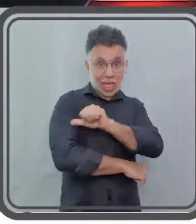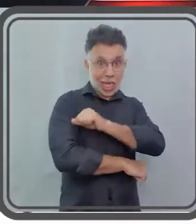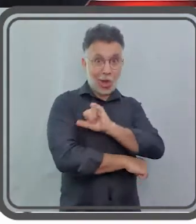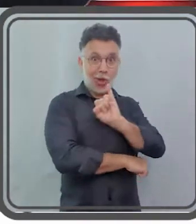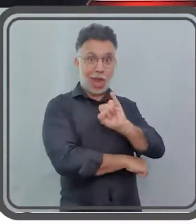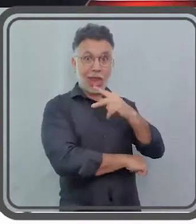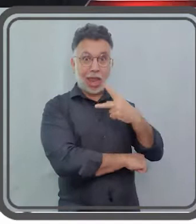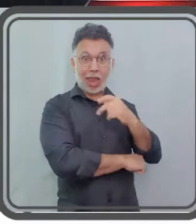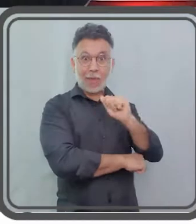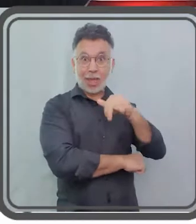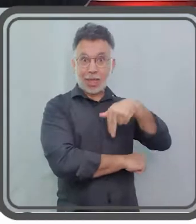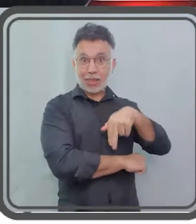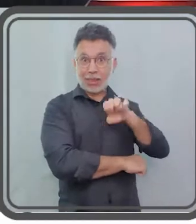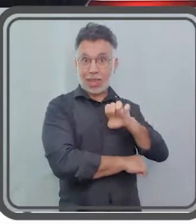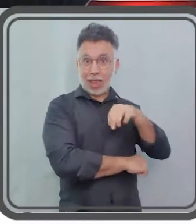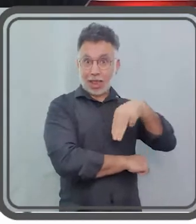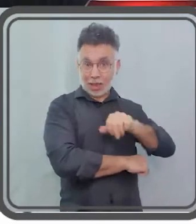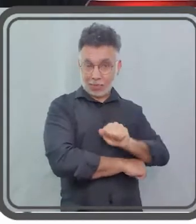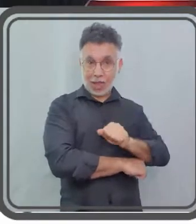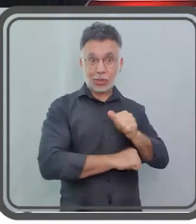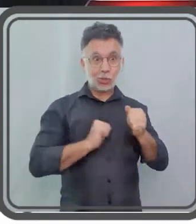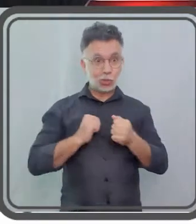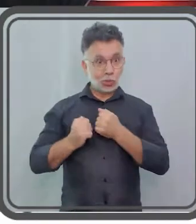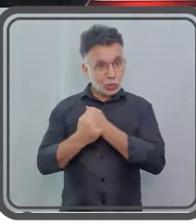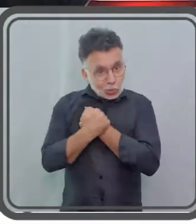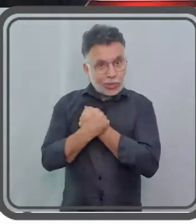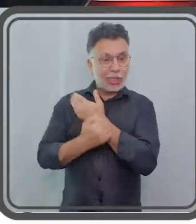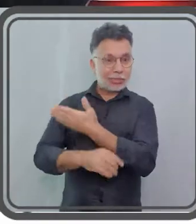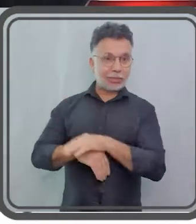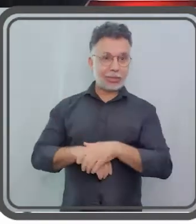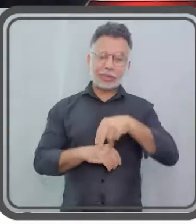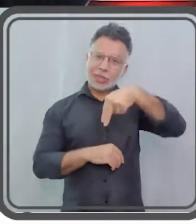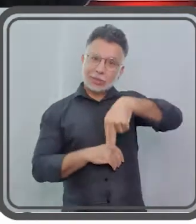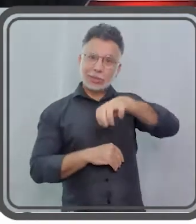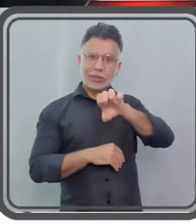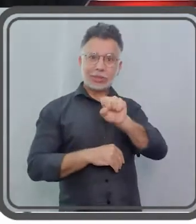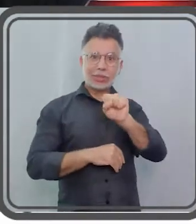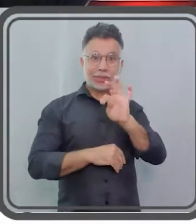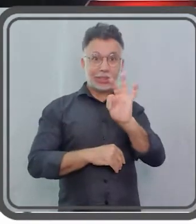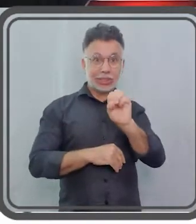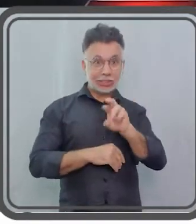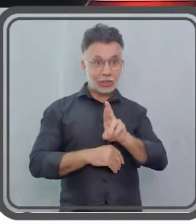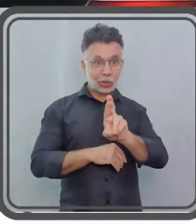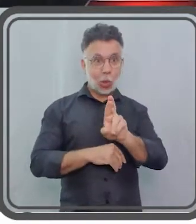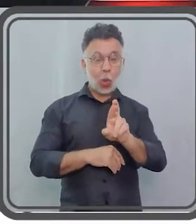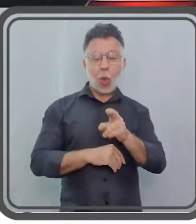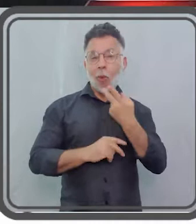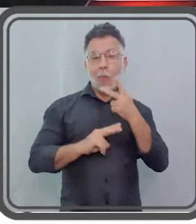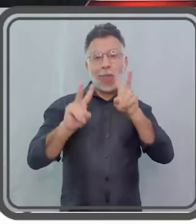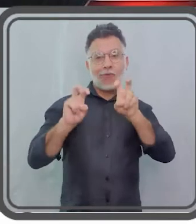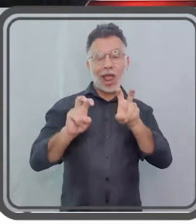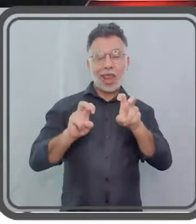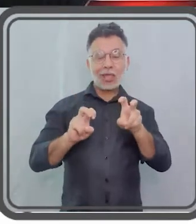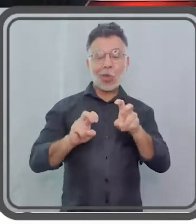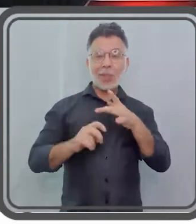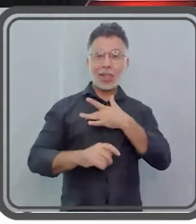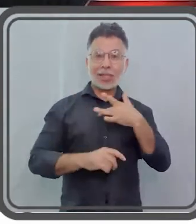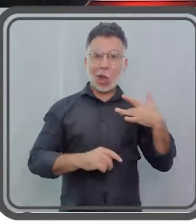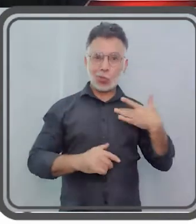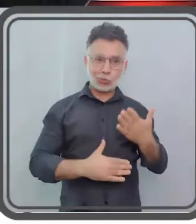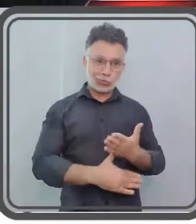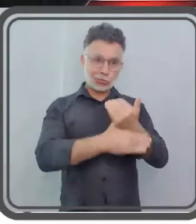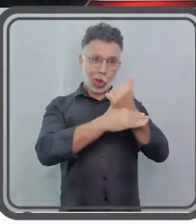aqui com o queridíssimo Nestor Sequeiros, aquele que é CEO da HSPW, para falar sobre saúde e tecnologia mudando o